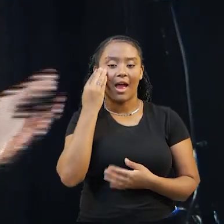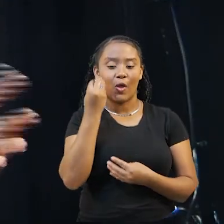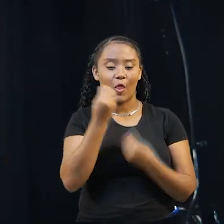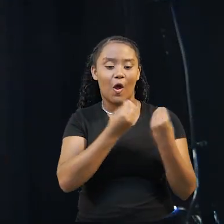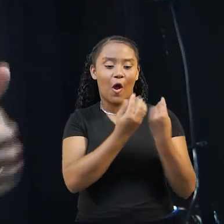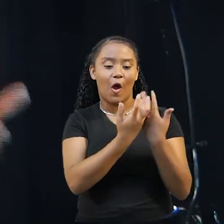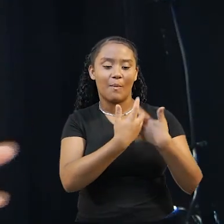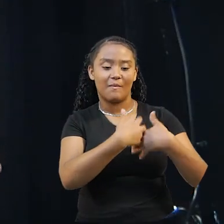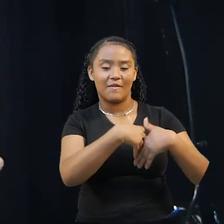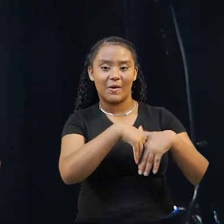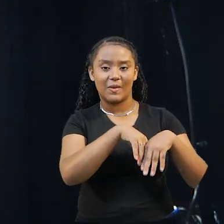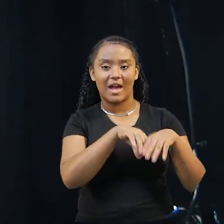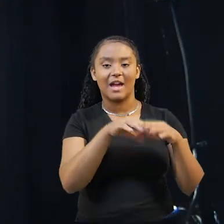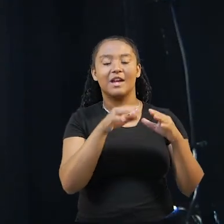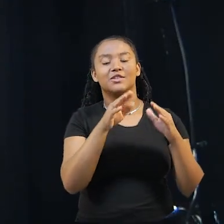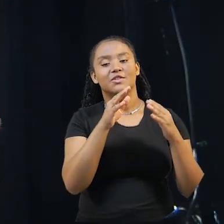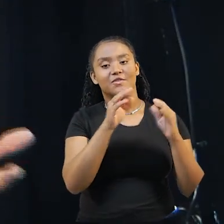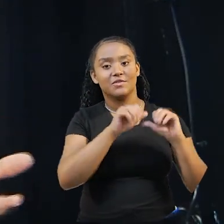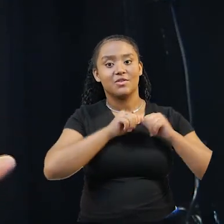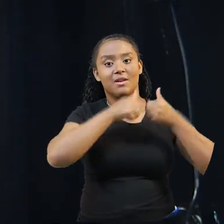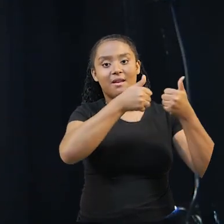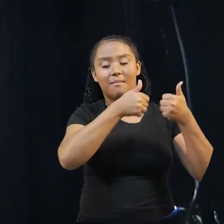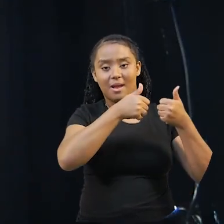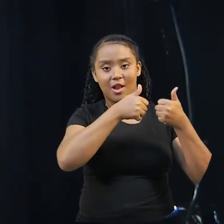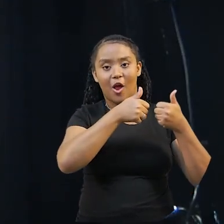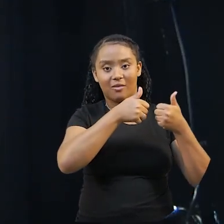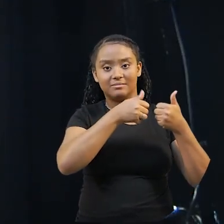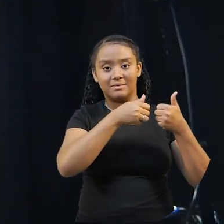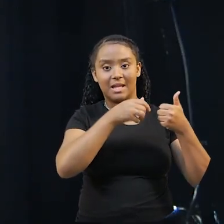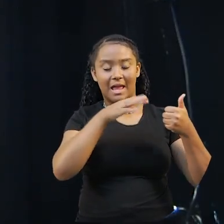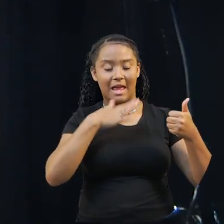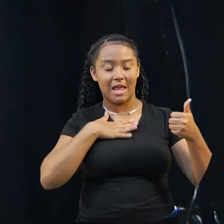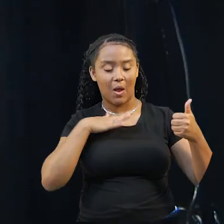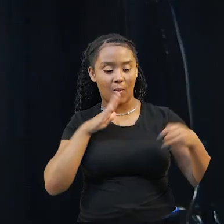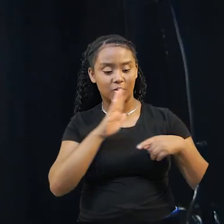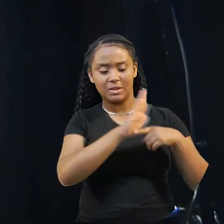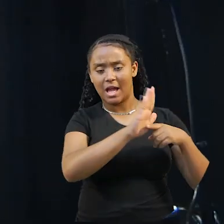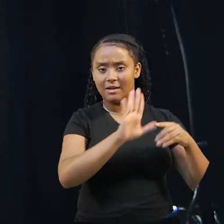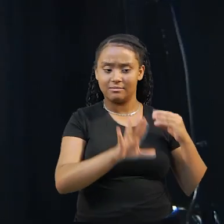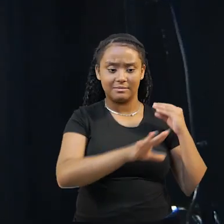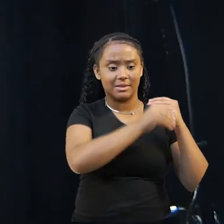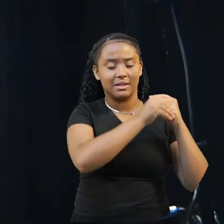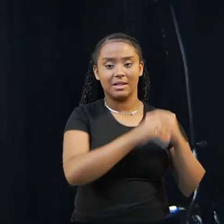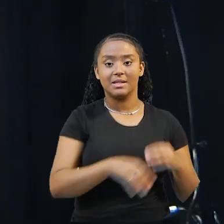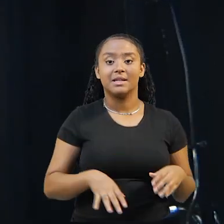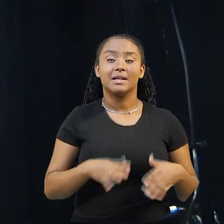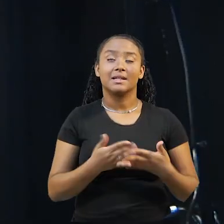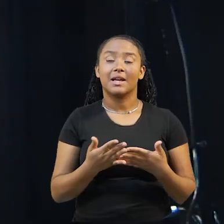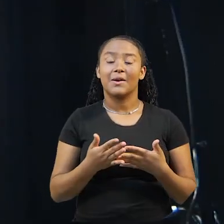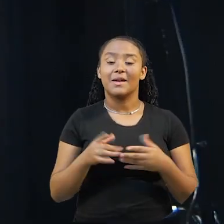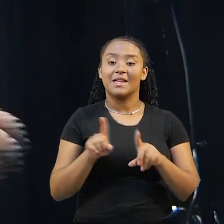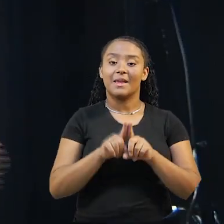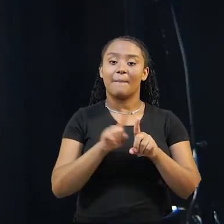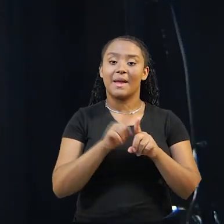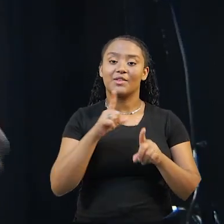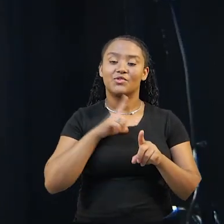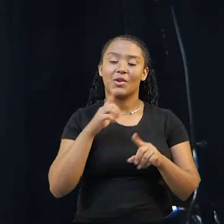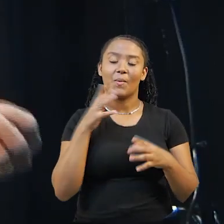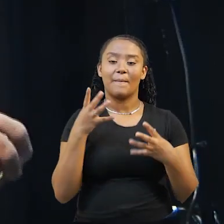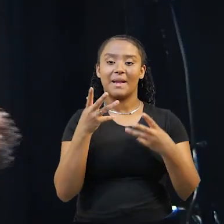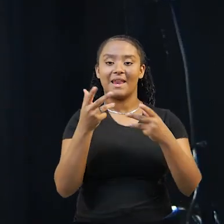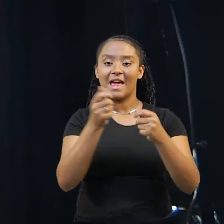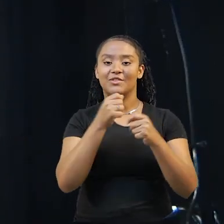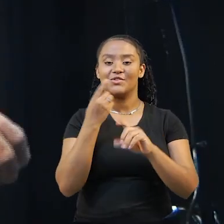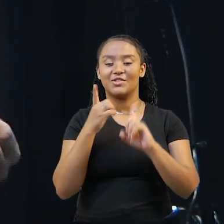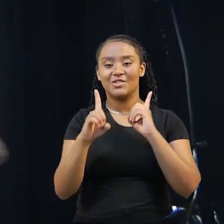funcionava, como eu poderia contribuir para a faculdade funcionar melhor. Mas muito por, eu acho que essa habilidade de diálogo que eu